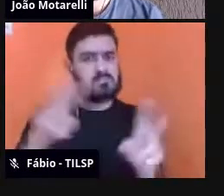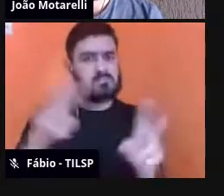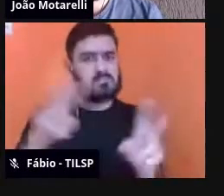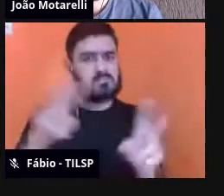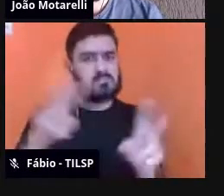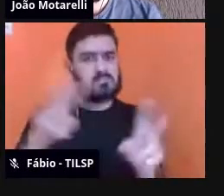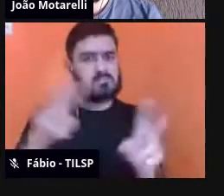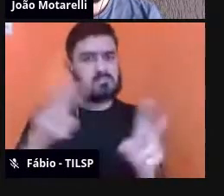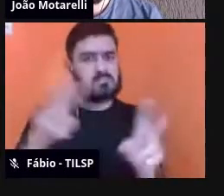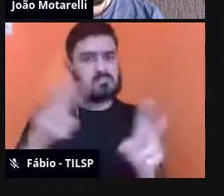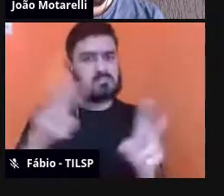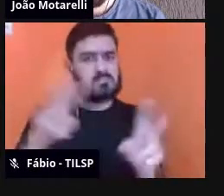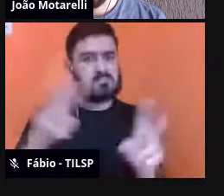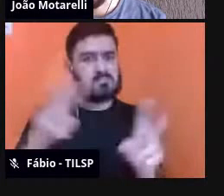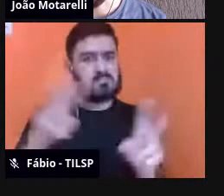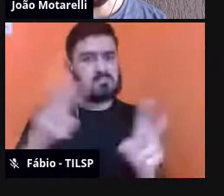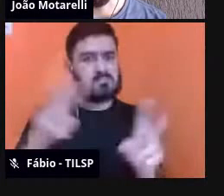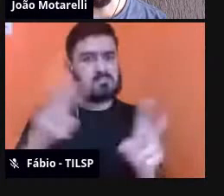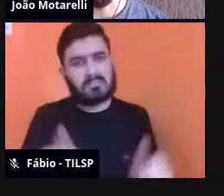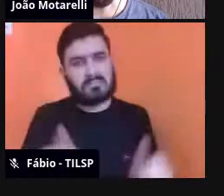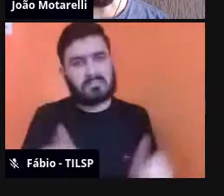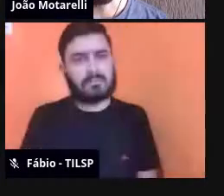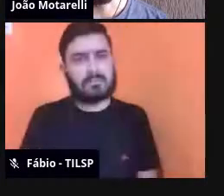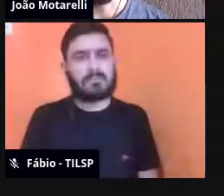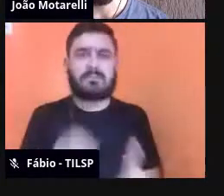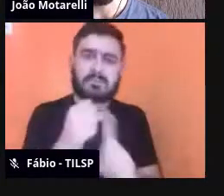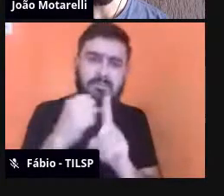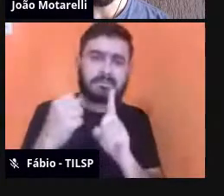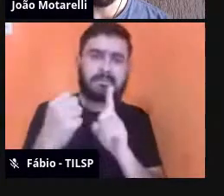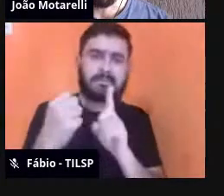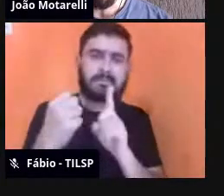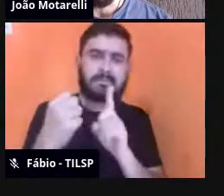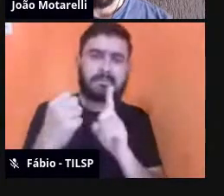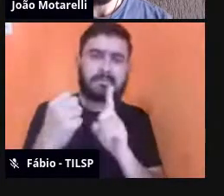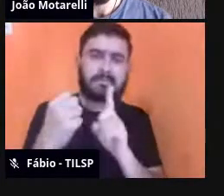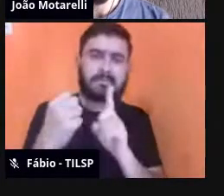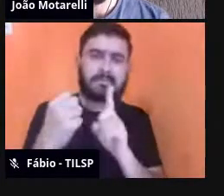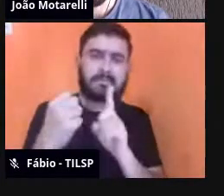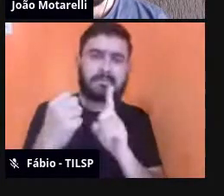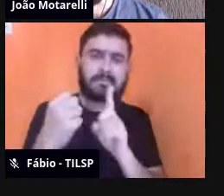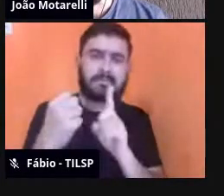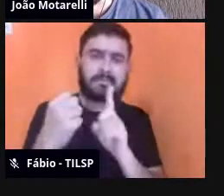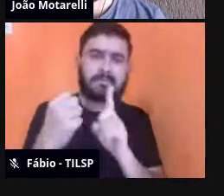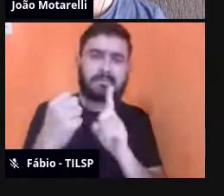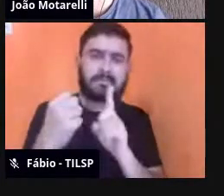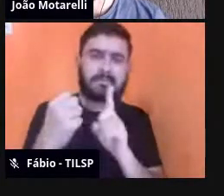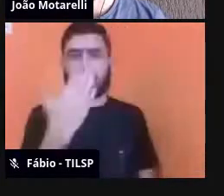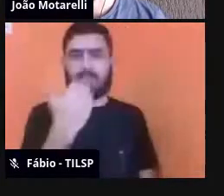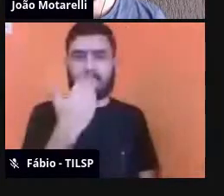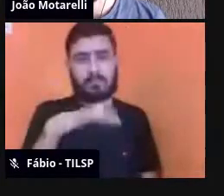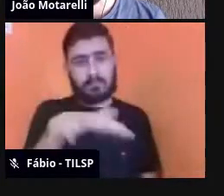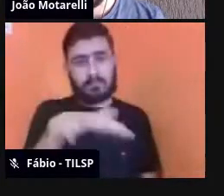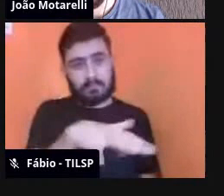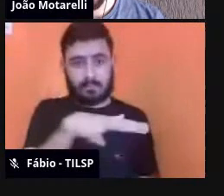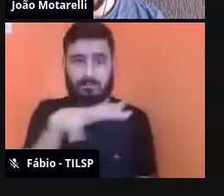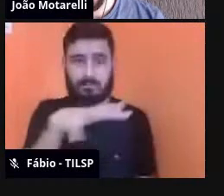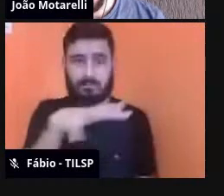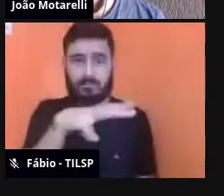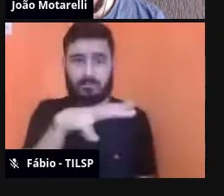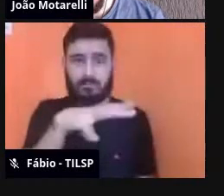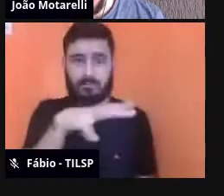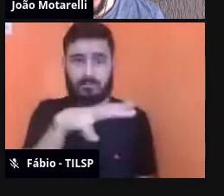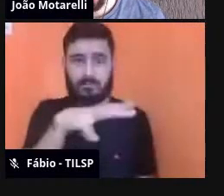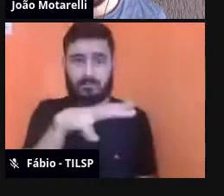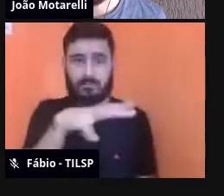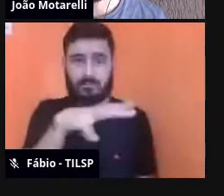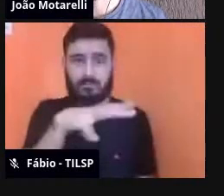comportamento alimentar no que tange à prática esportiva. Para a gente começar essa fala, eu gosto de